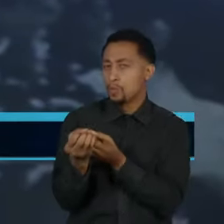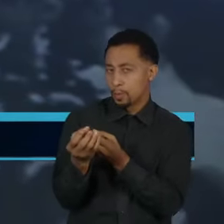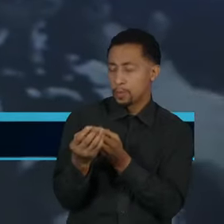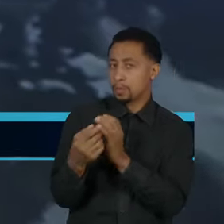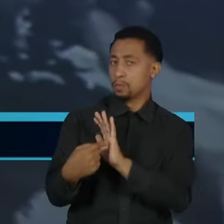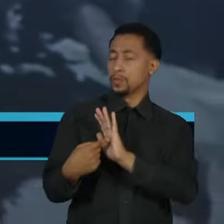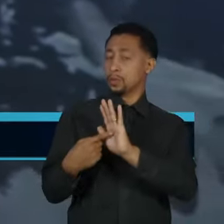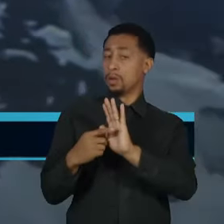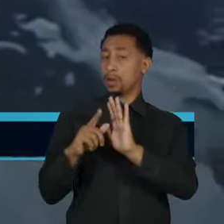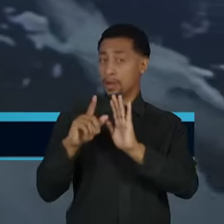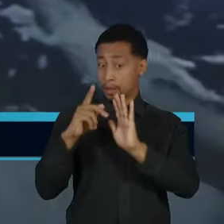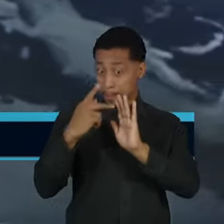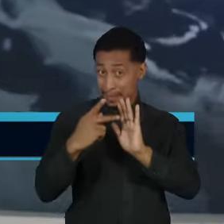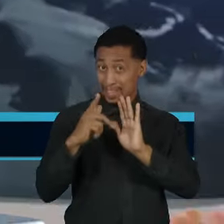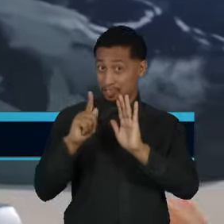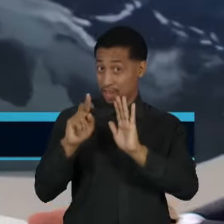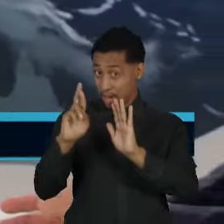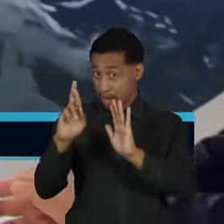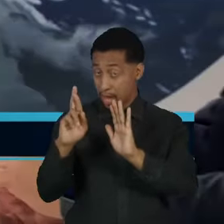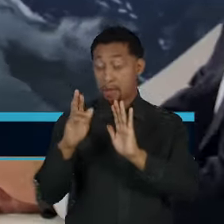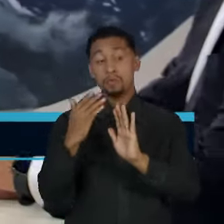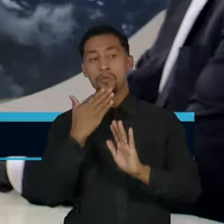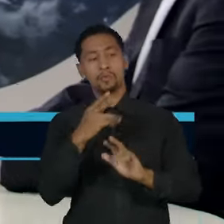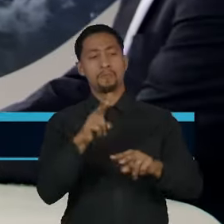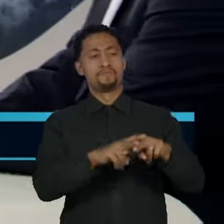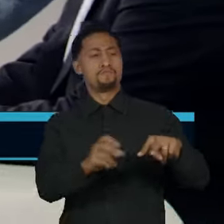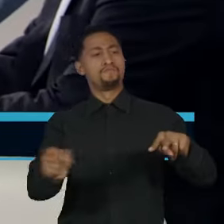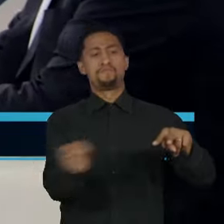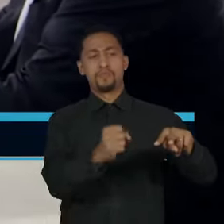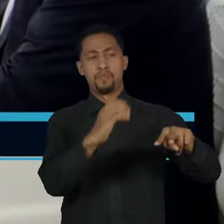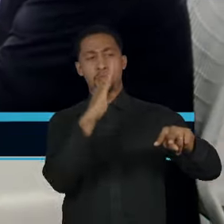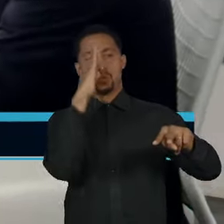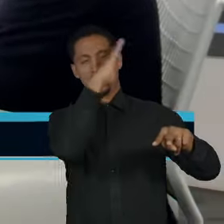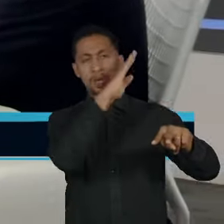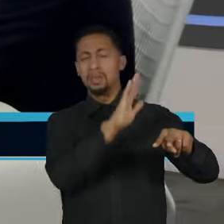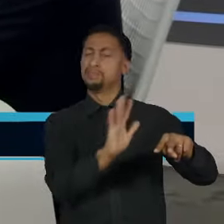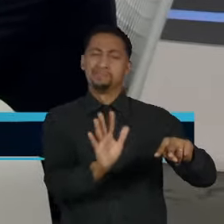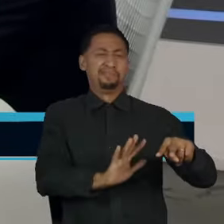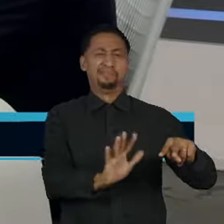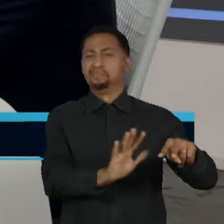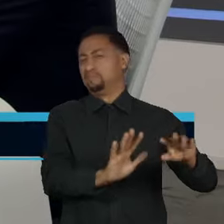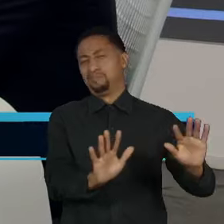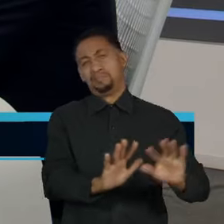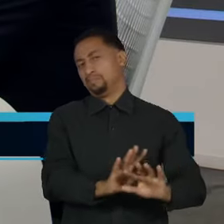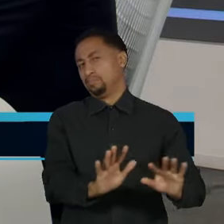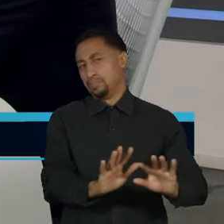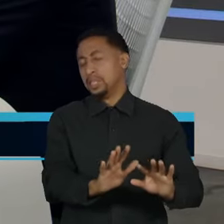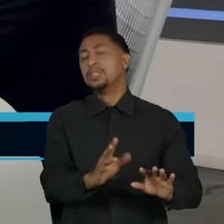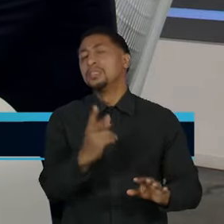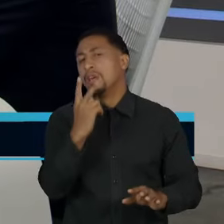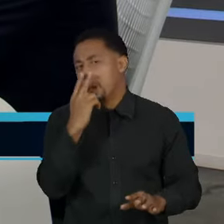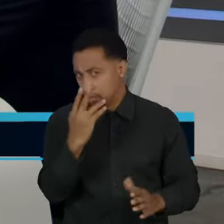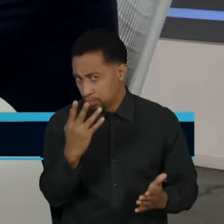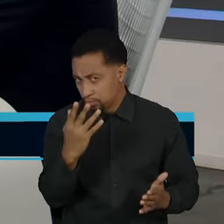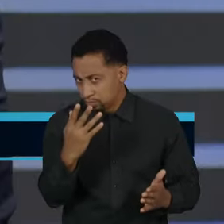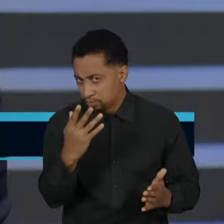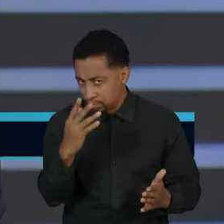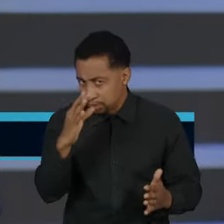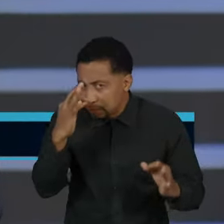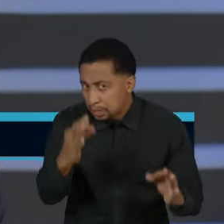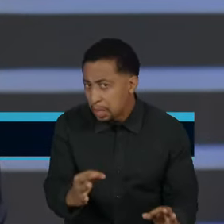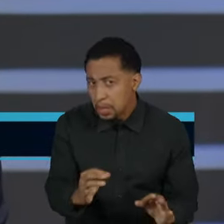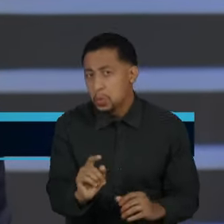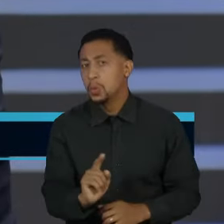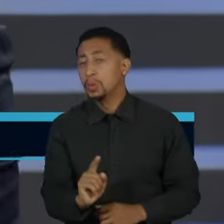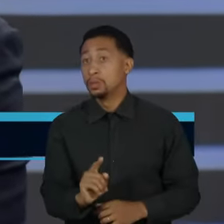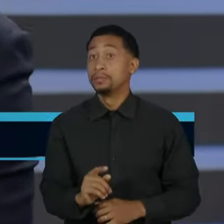a prisão do ex-presidente Jair Bolsonaro por tudo isso que nós estamos acompanhando. É uma decisão acertada? Eu